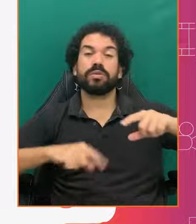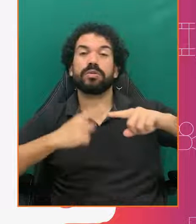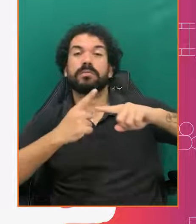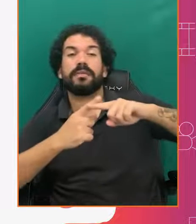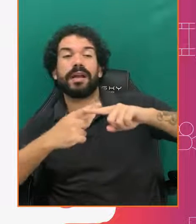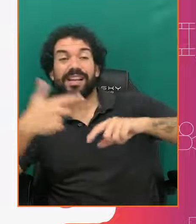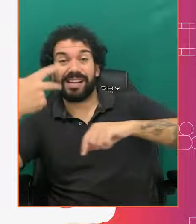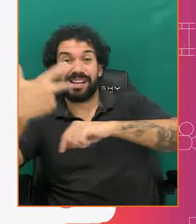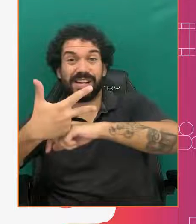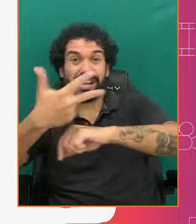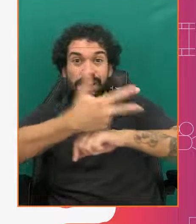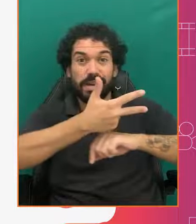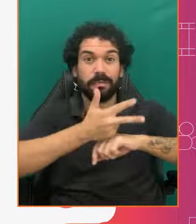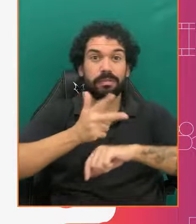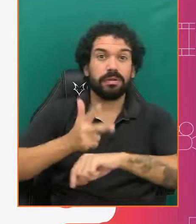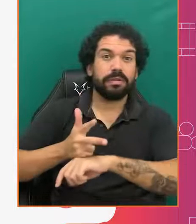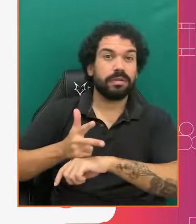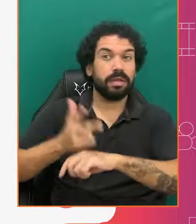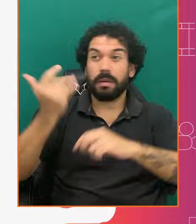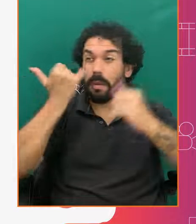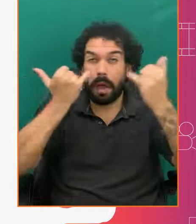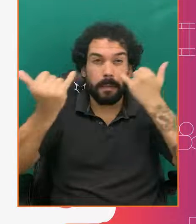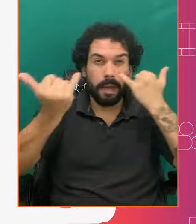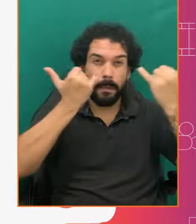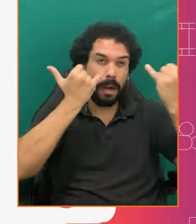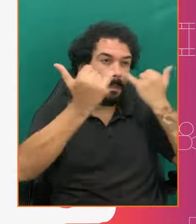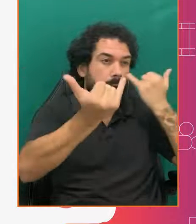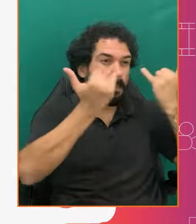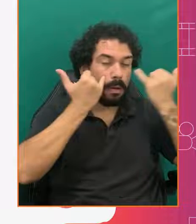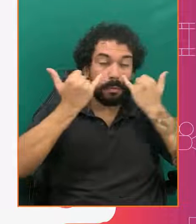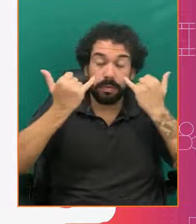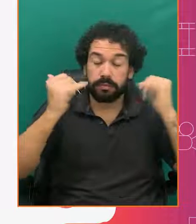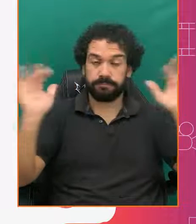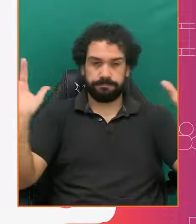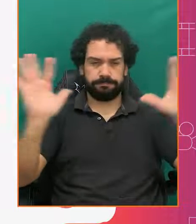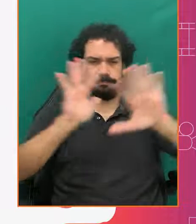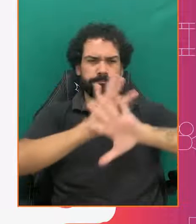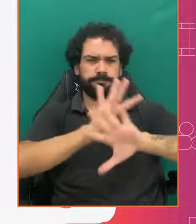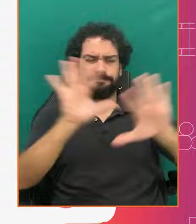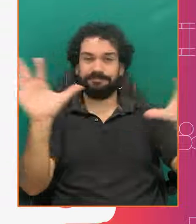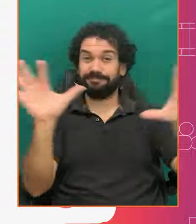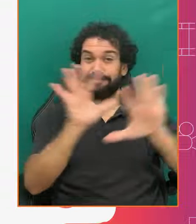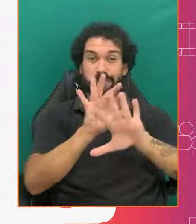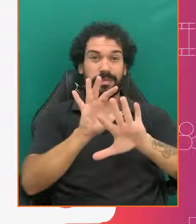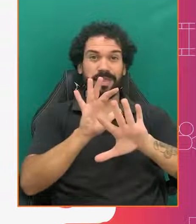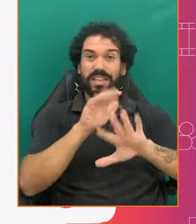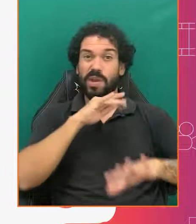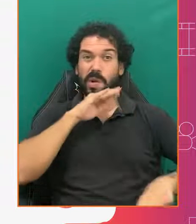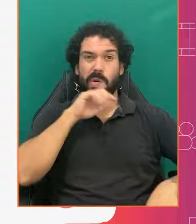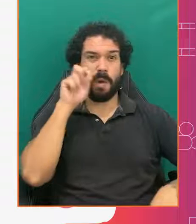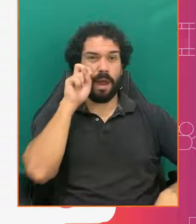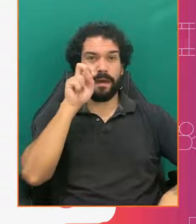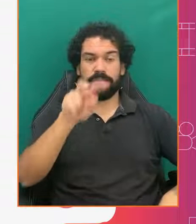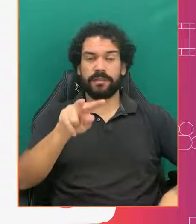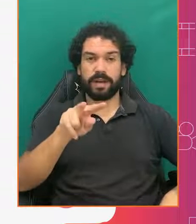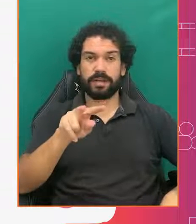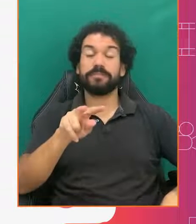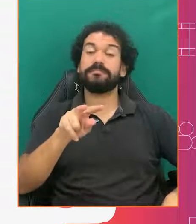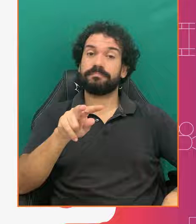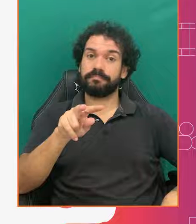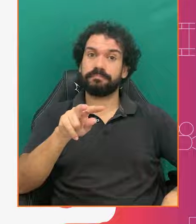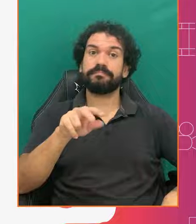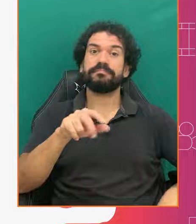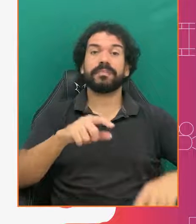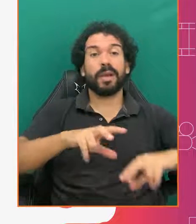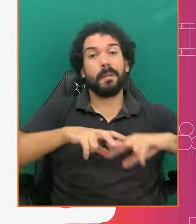câmera, muita coisa, muita informação vai poluir visualmente o seu material e